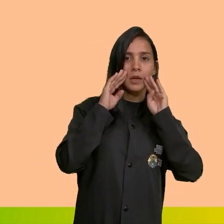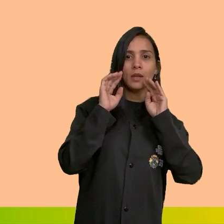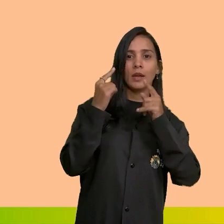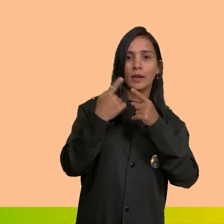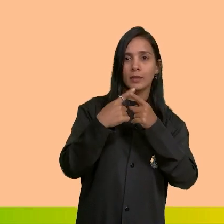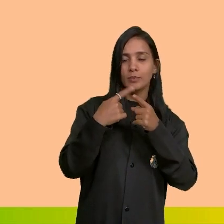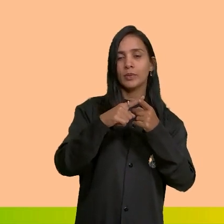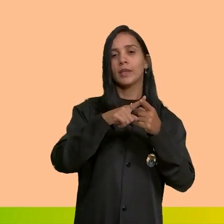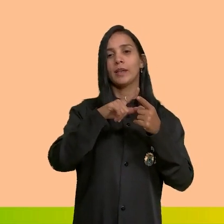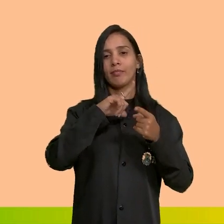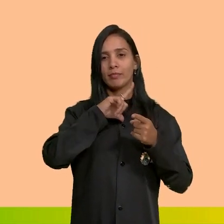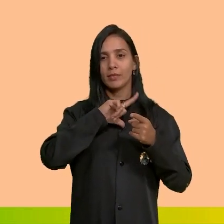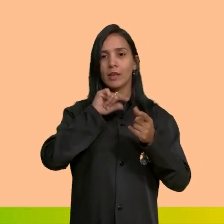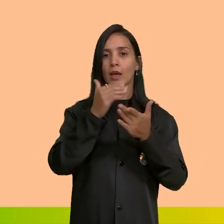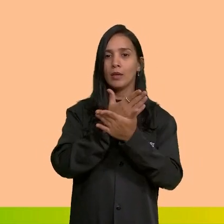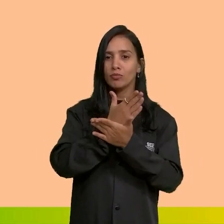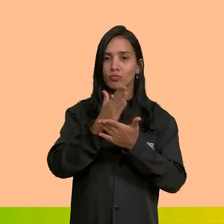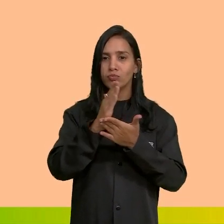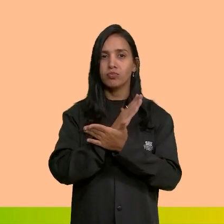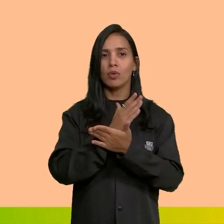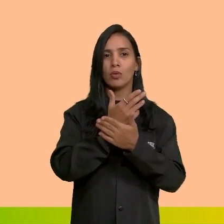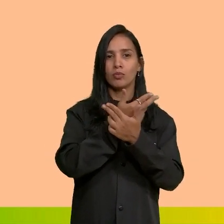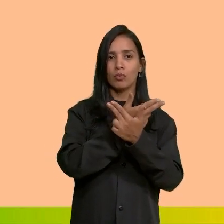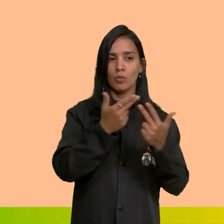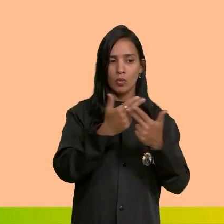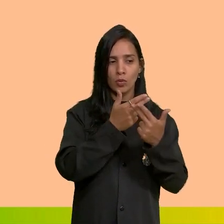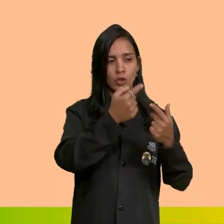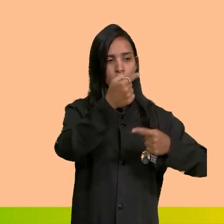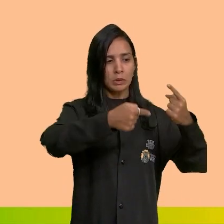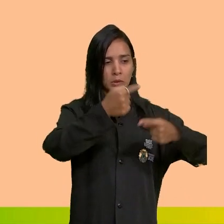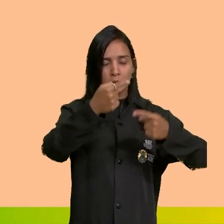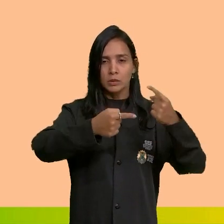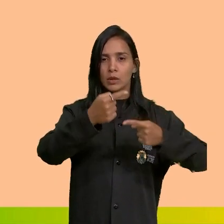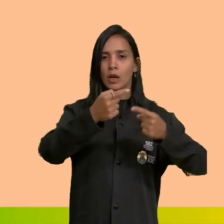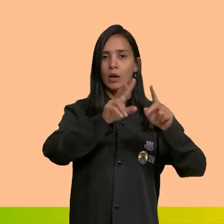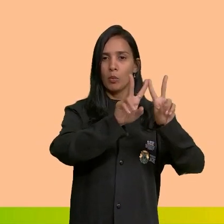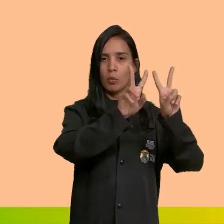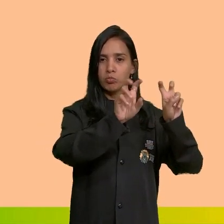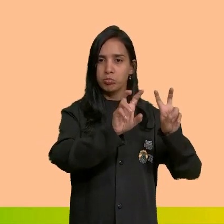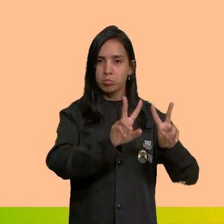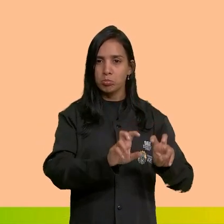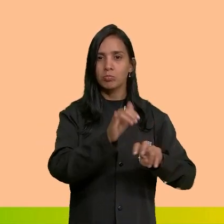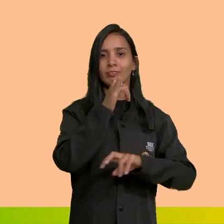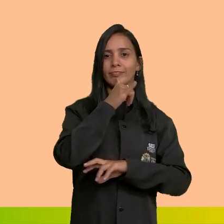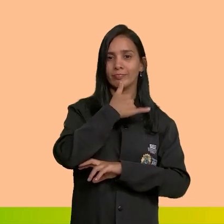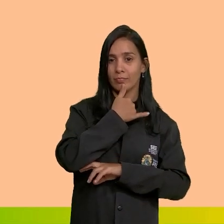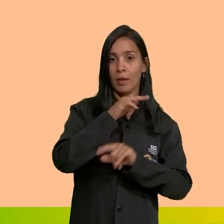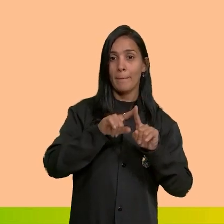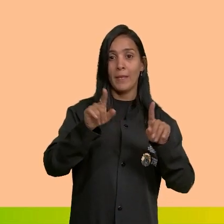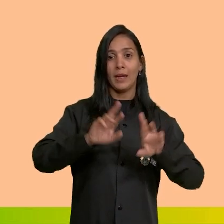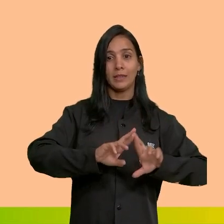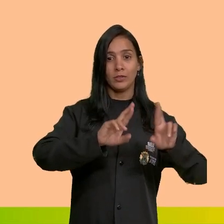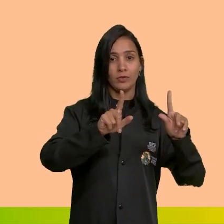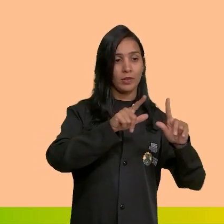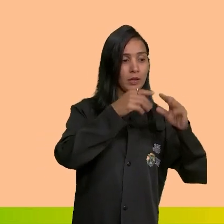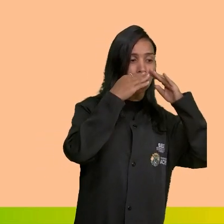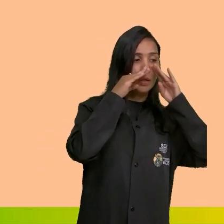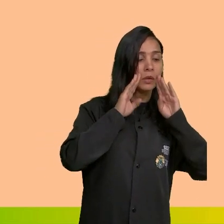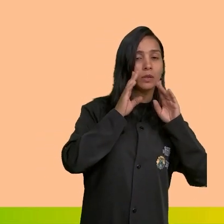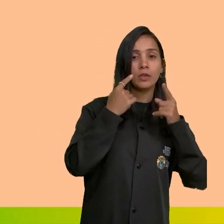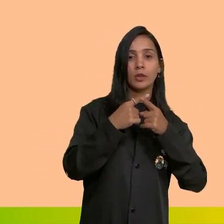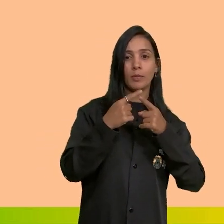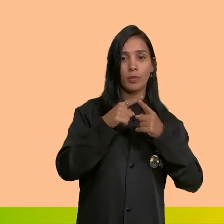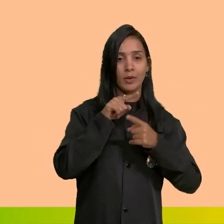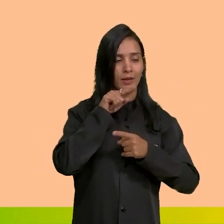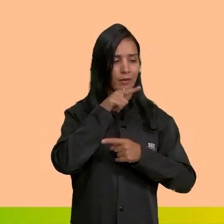e situacionais, mas diferente da tragédia, ela não lida aqui, o drama ele não lida aqui com a saga